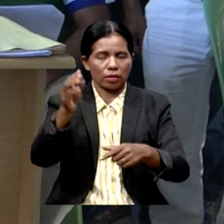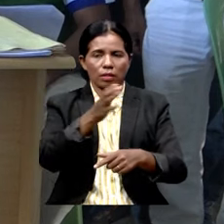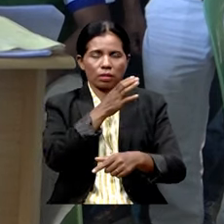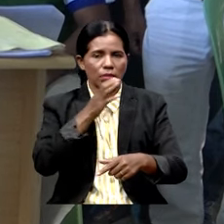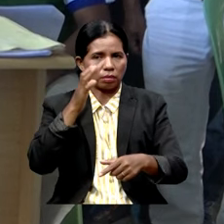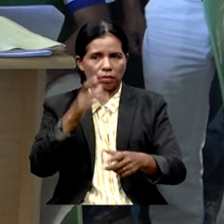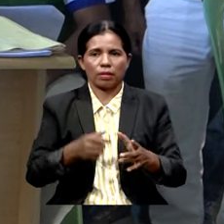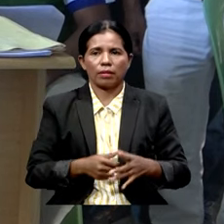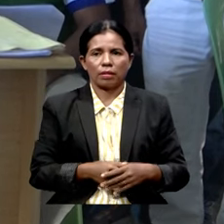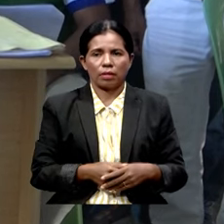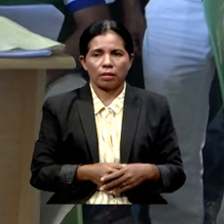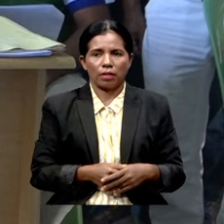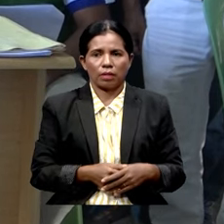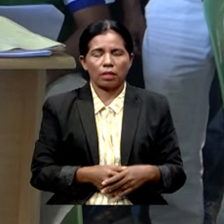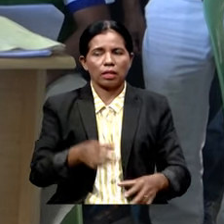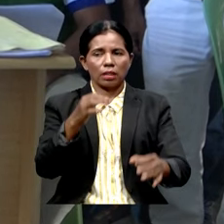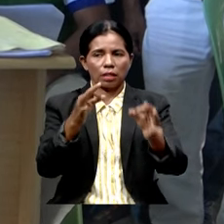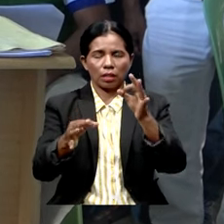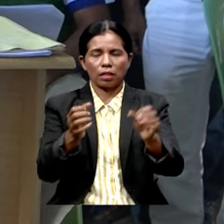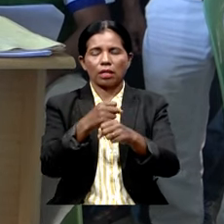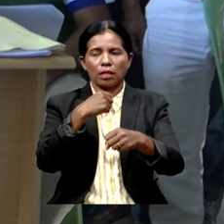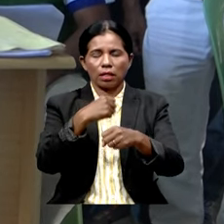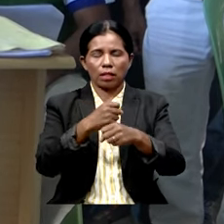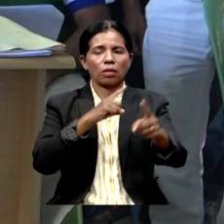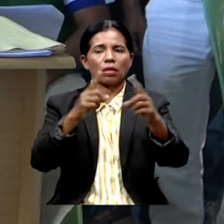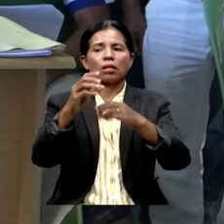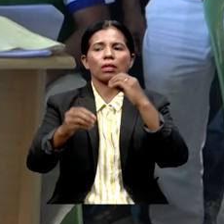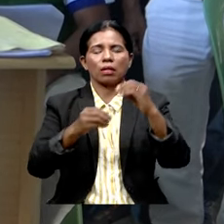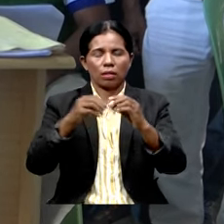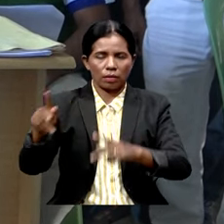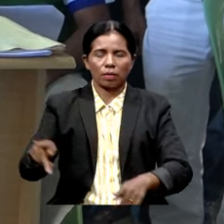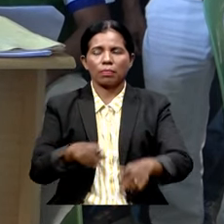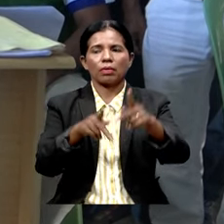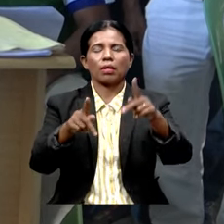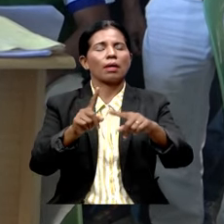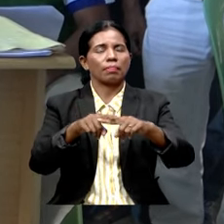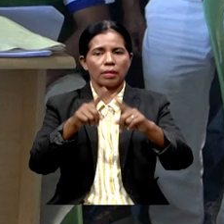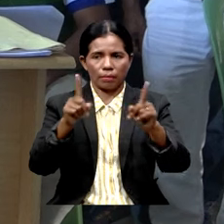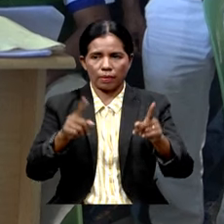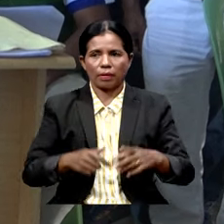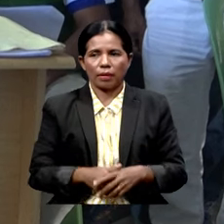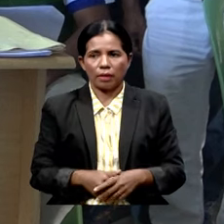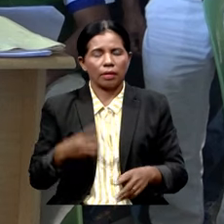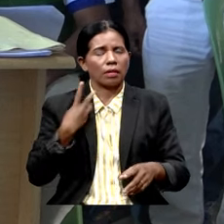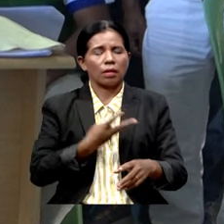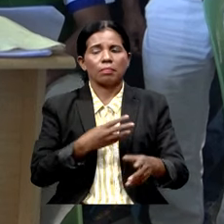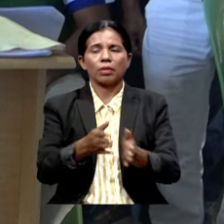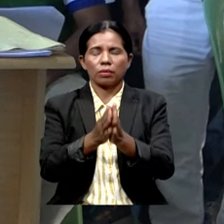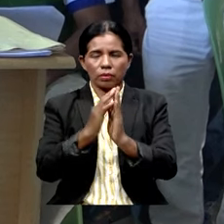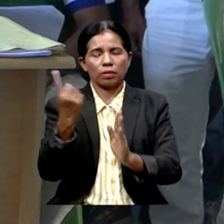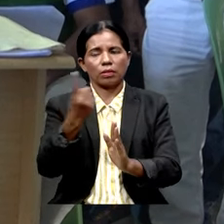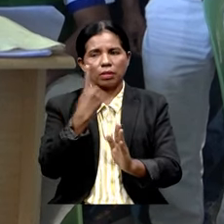Agricultura, mas que halo ona clarificação ba public, mai be, ami husu na fatin